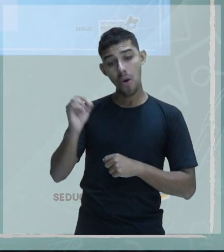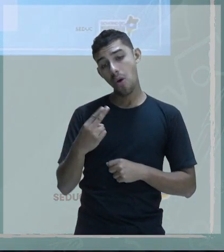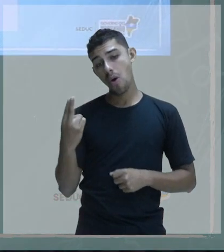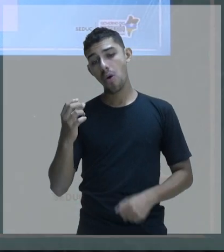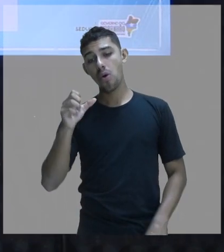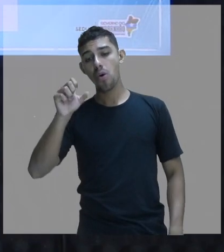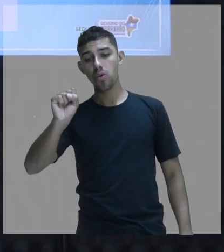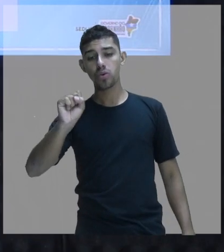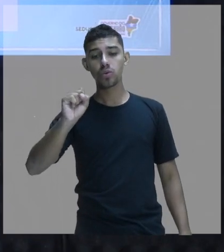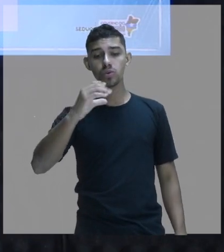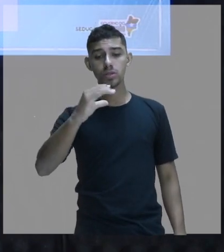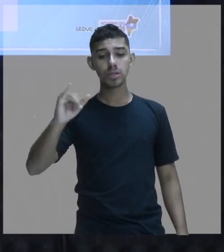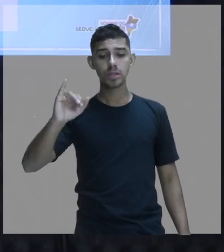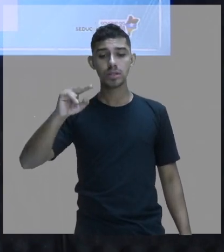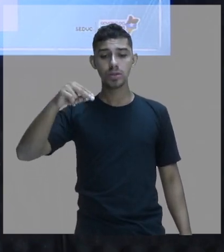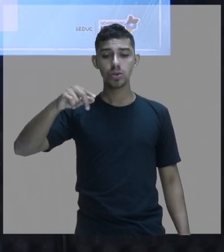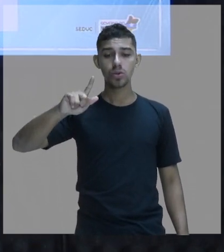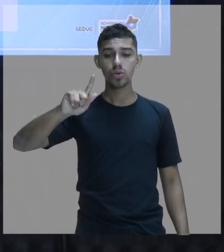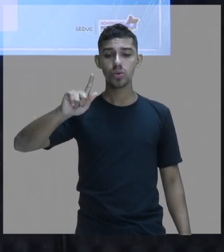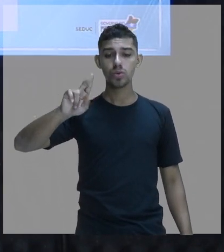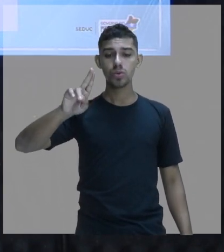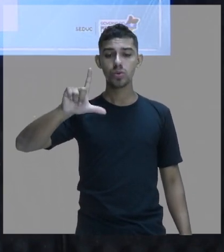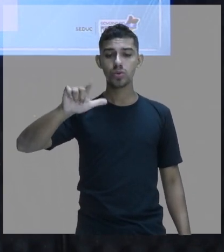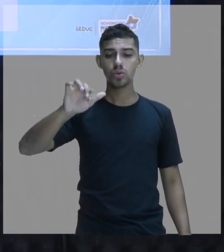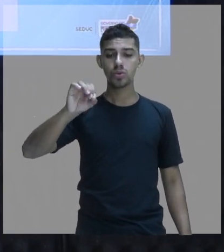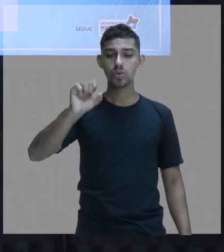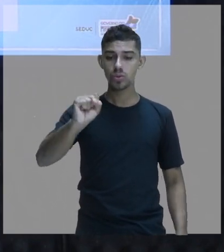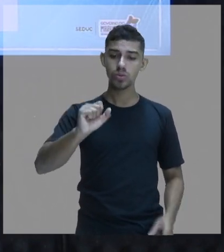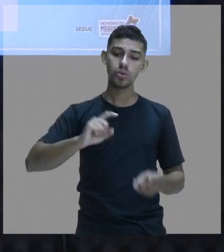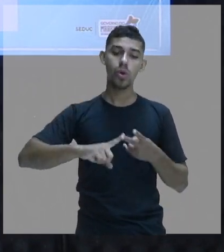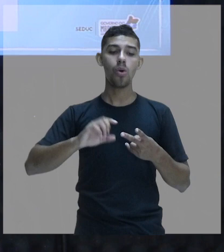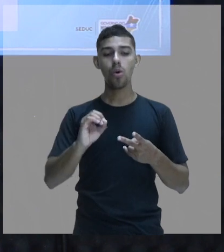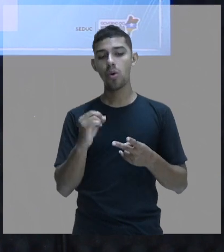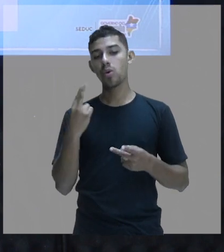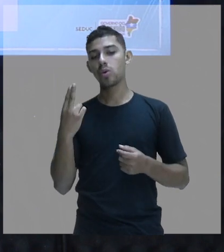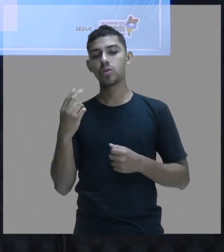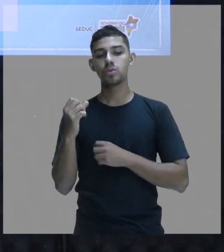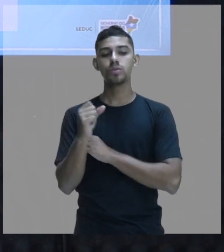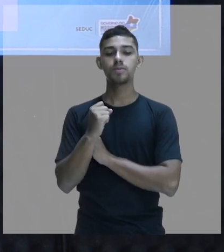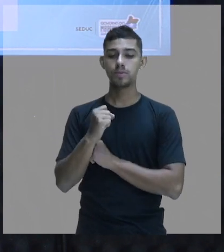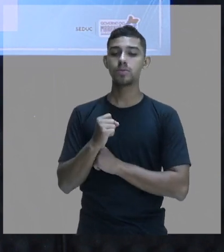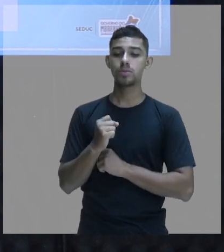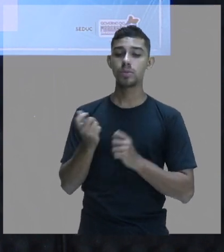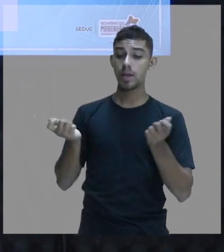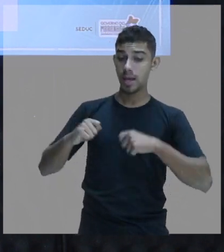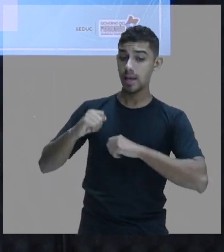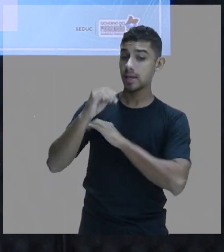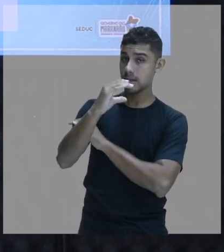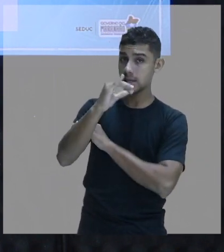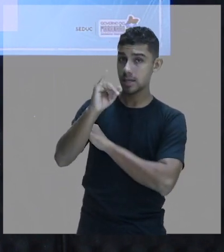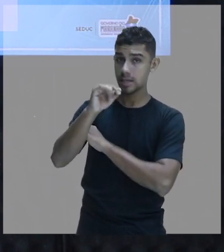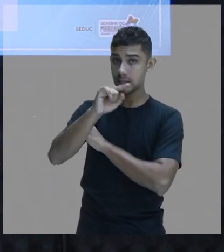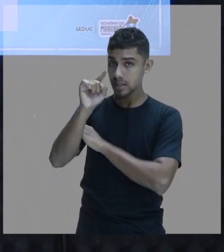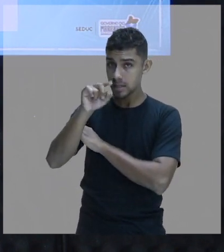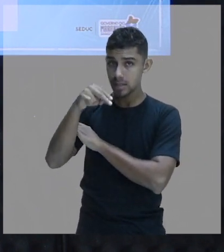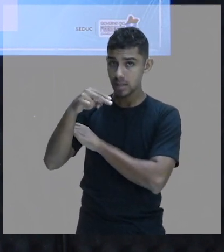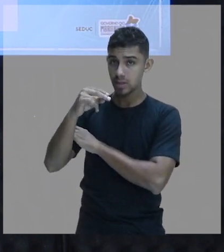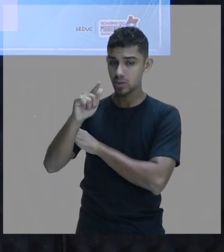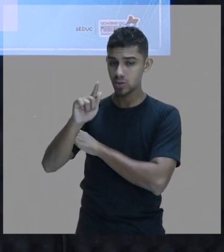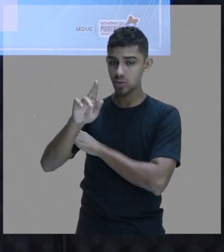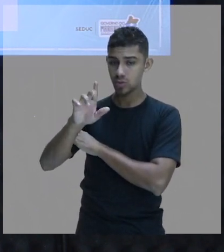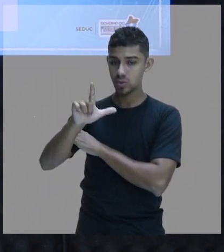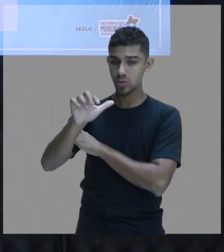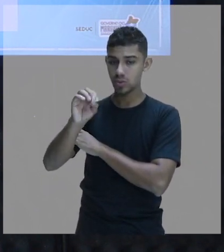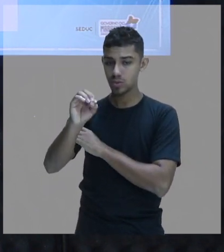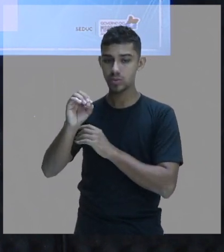ou cinturão. Eles estão conectados a esse cíngulo ou esse cinturão. Através desse cíngulo que o esqueleto apendicular une-se